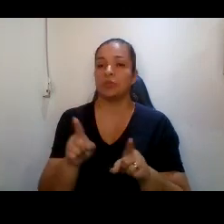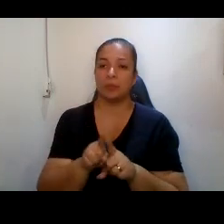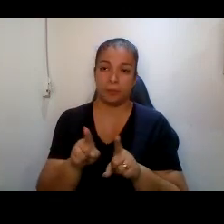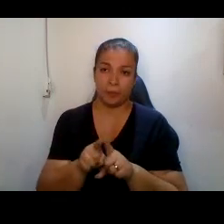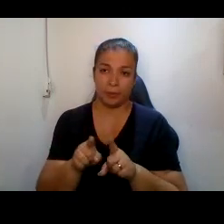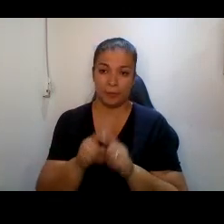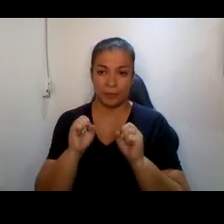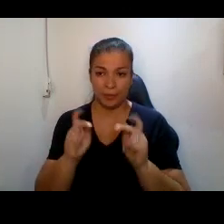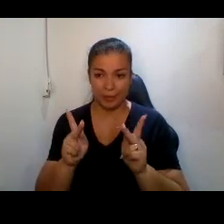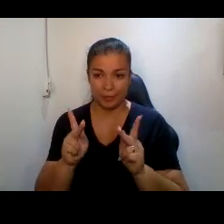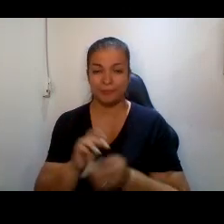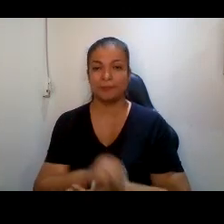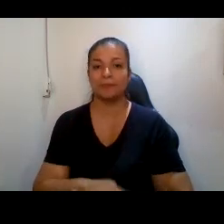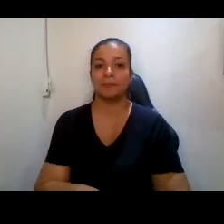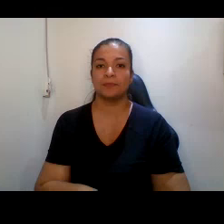bom?